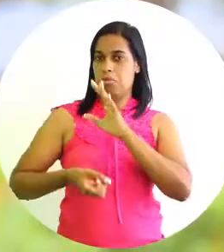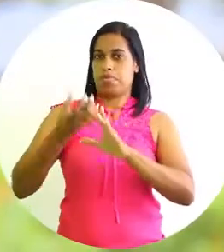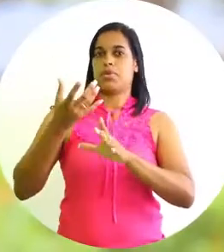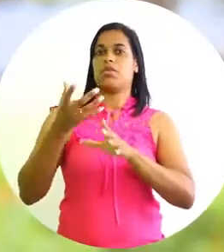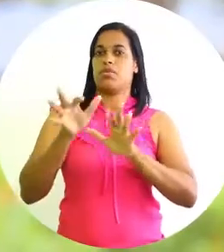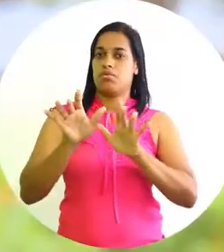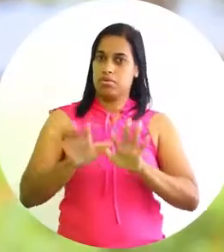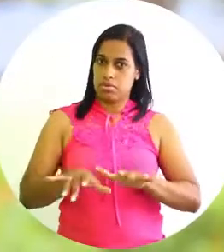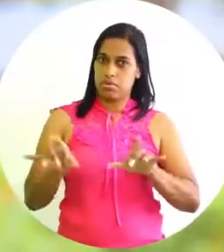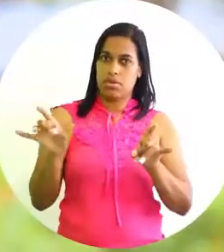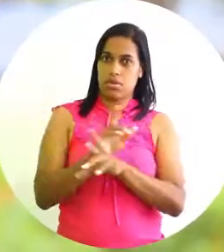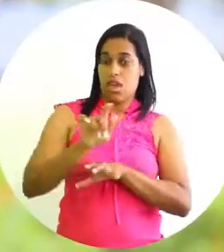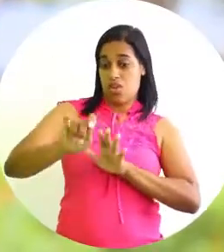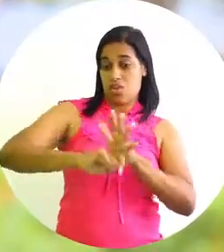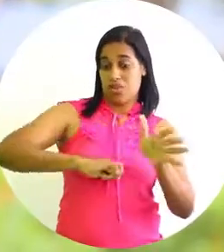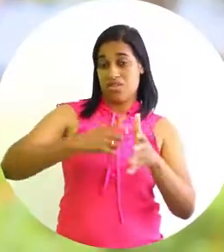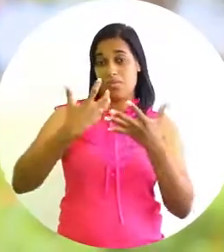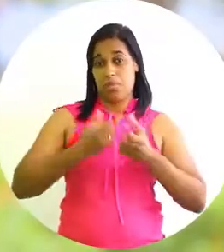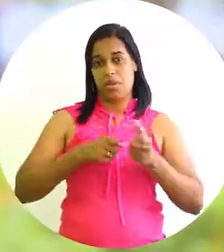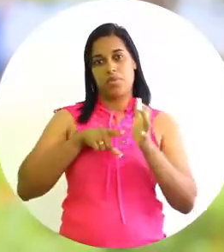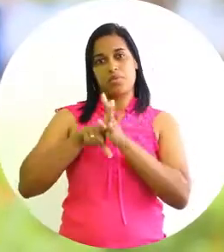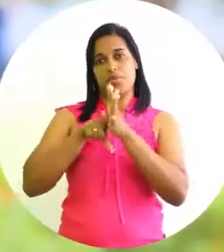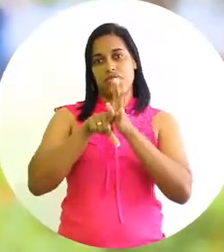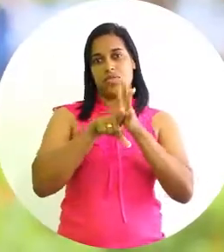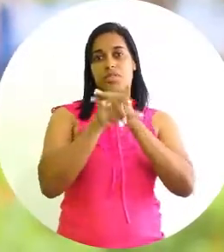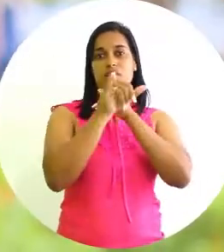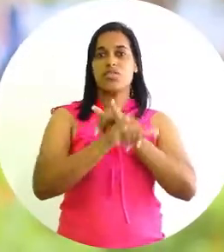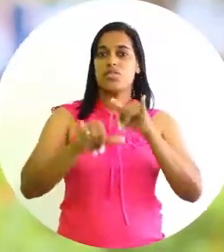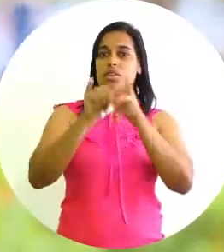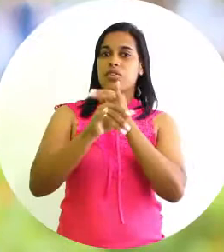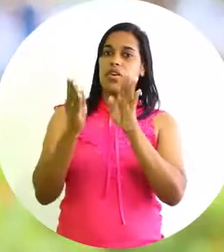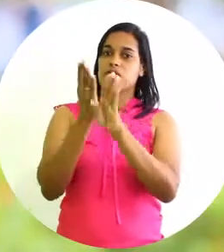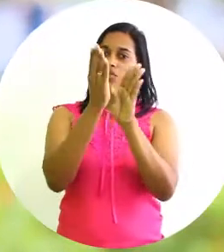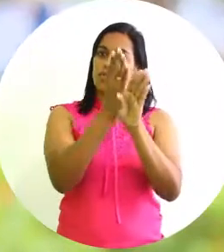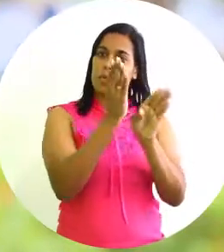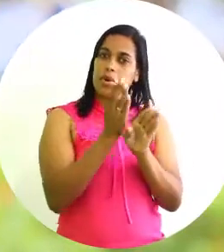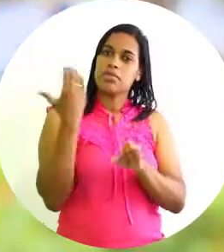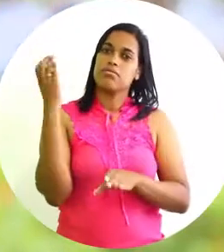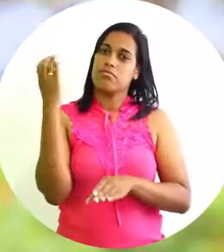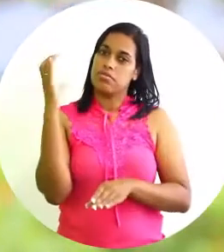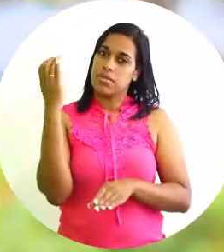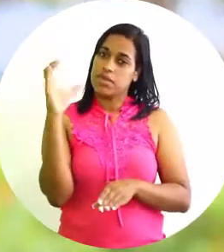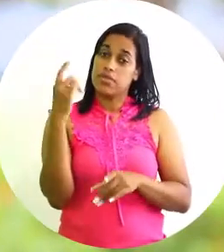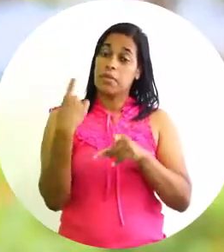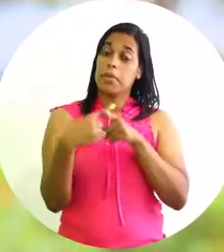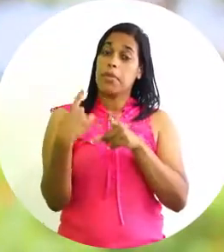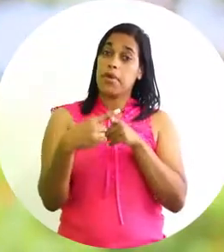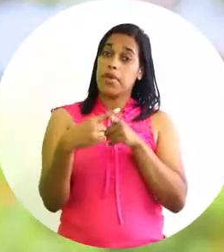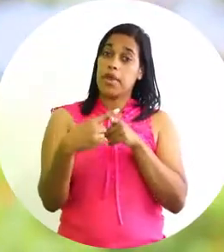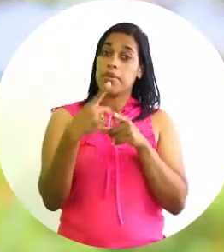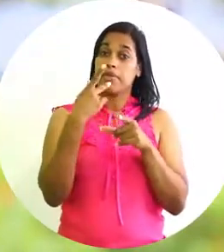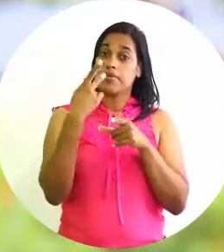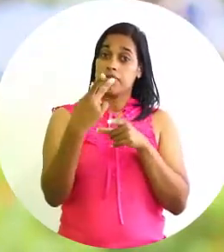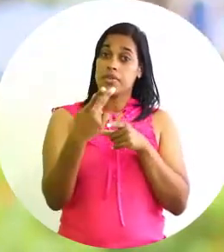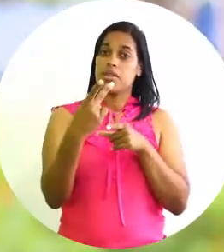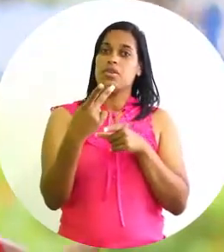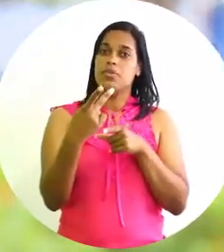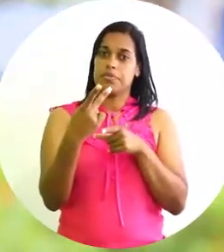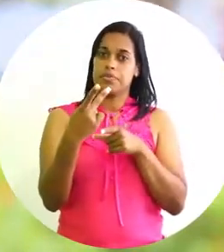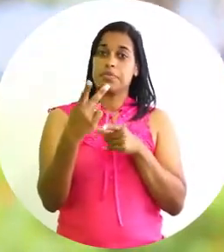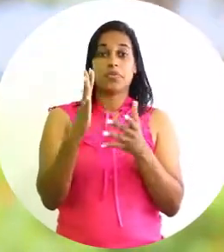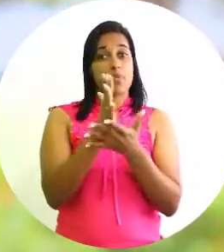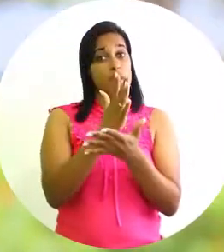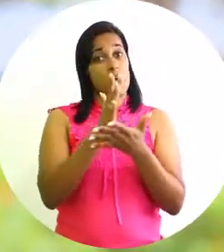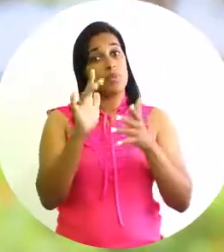conferir reconhecimento às pesquisas e divulgar as descobertas científicas. Isso porque quando fazemos